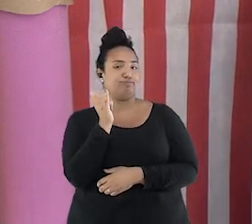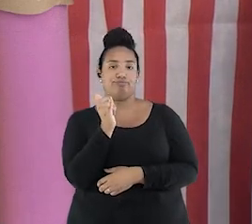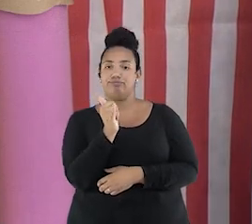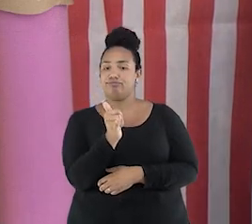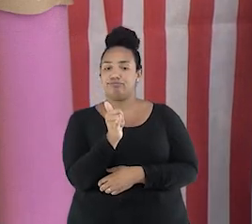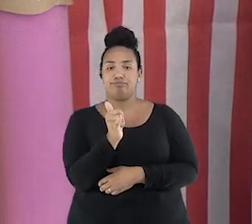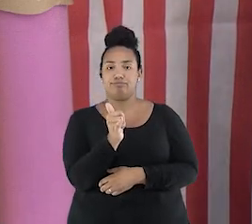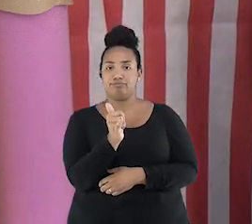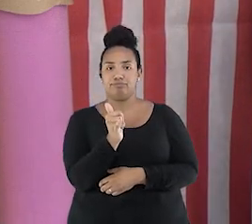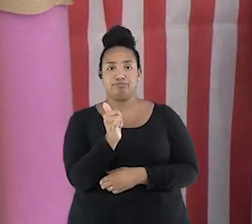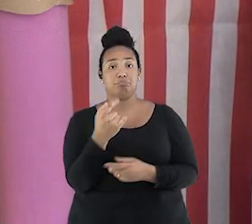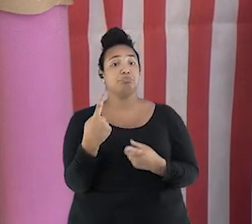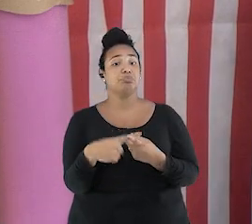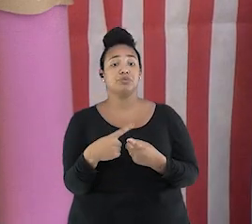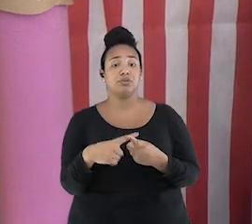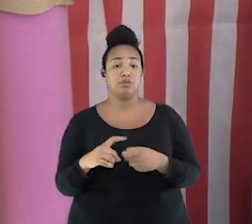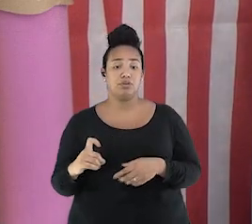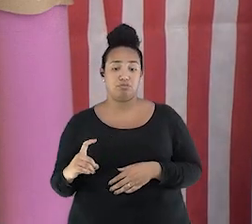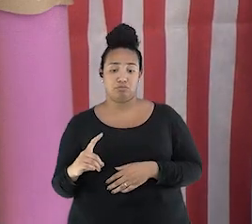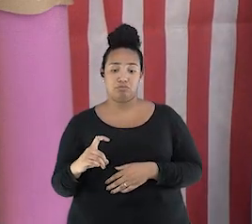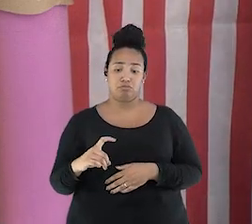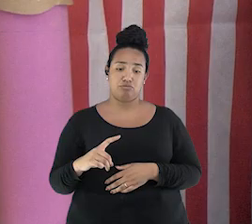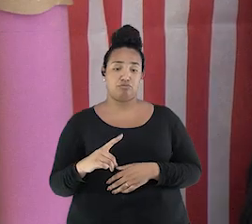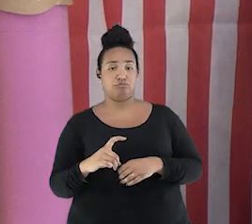Lúcia, já vou indo?